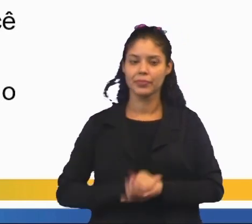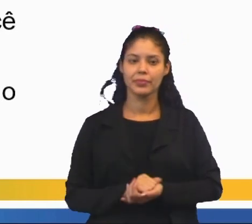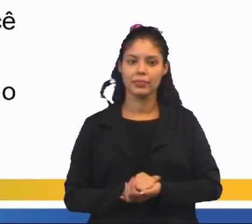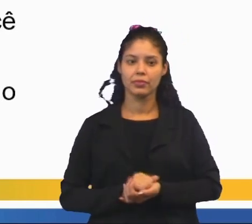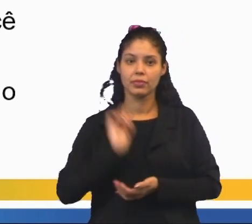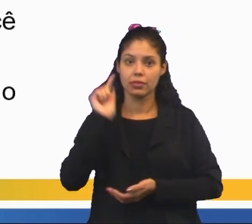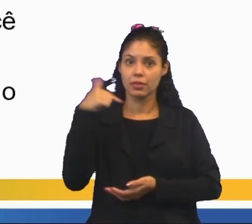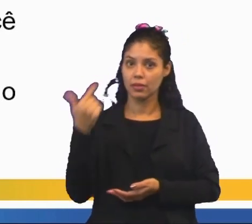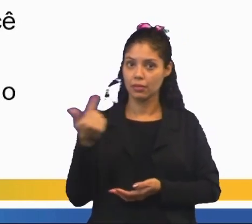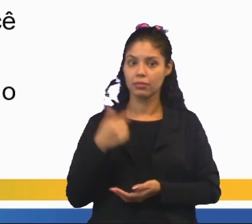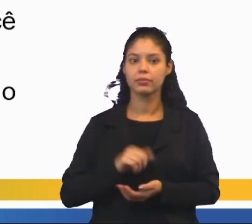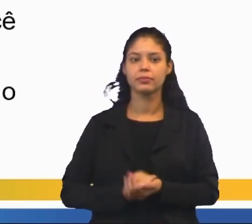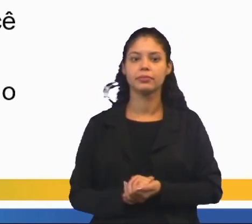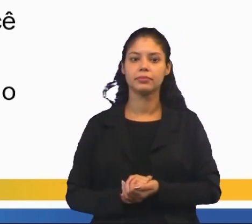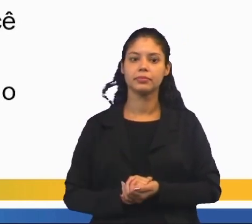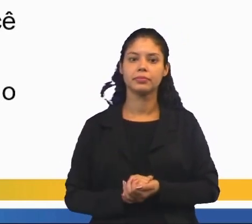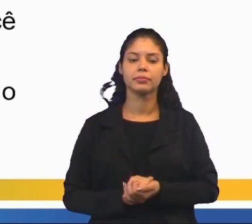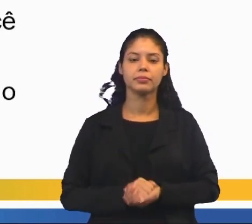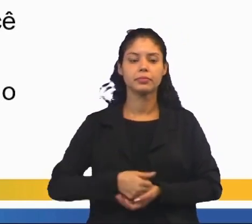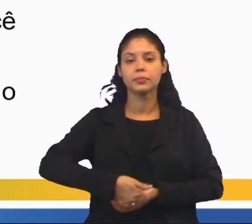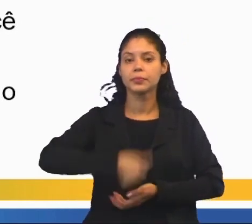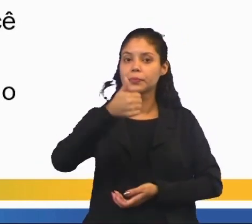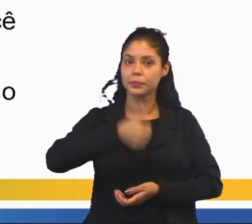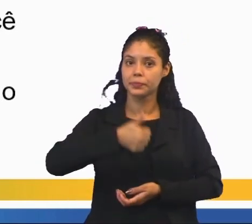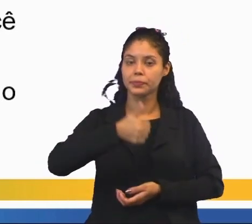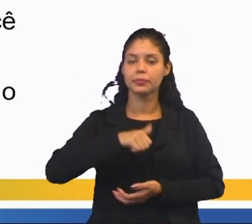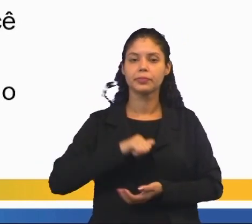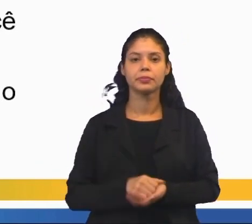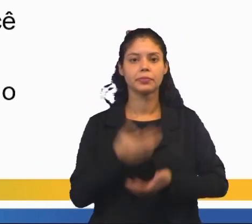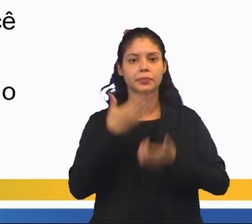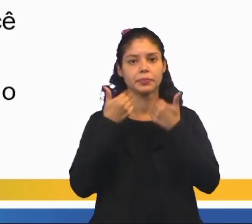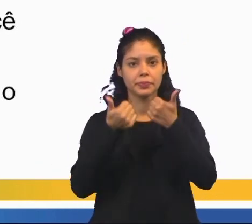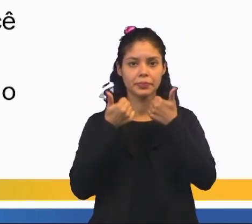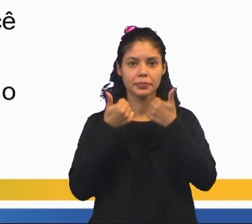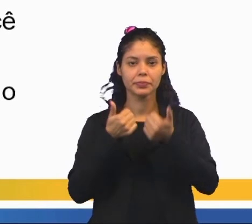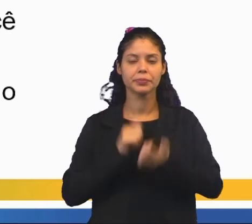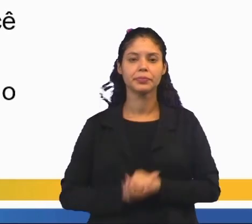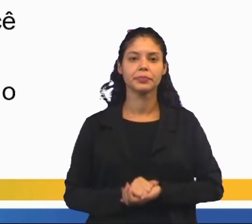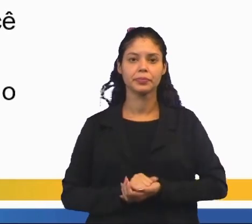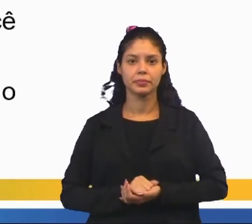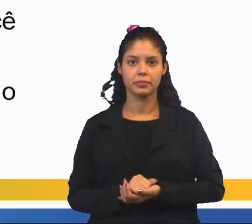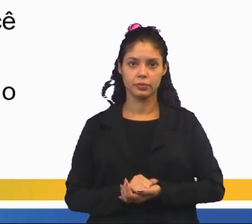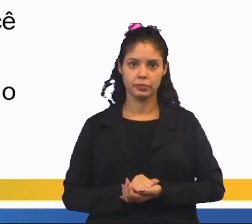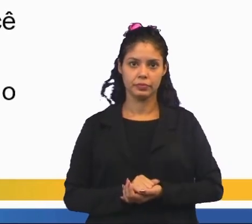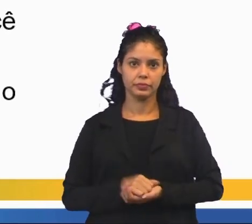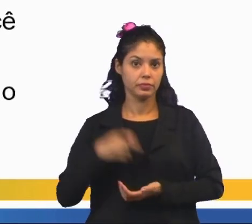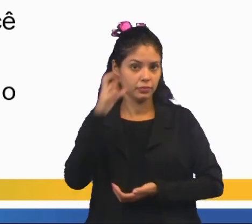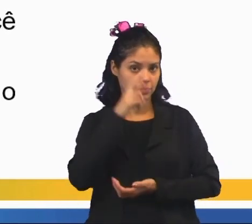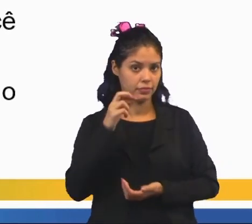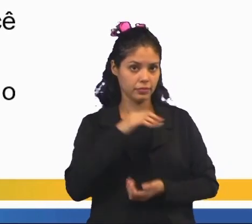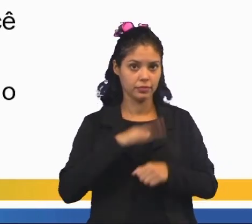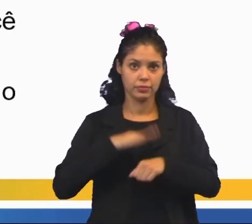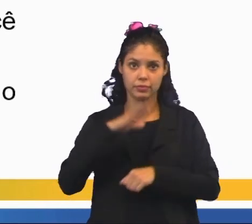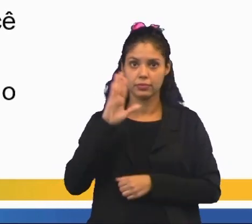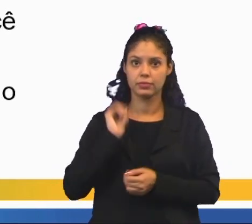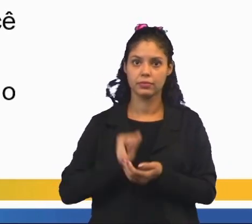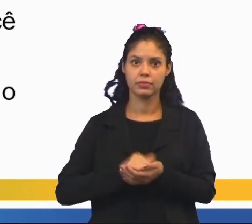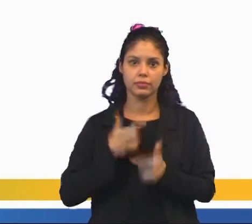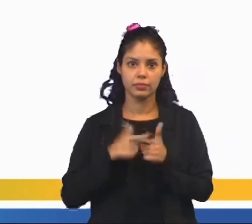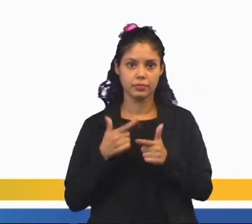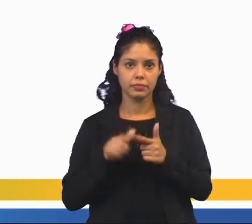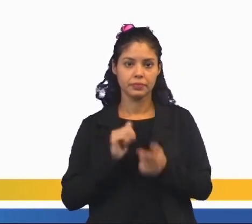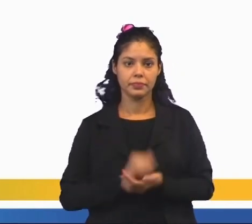E na outra, logo, só pode ser o 1. Muito bem. Vamos analisar mais uma